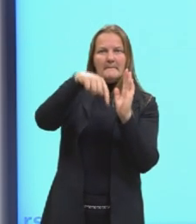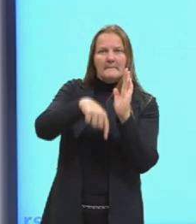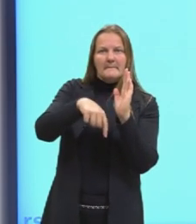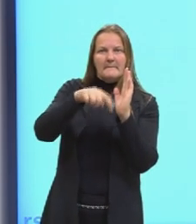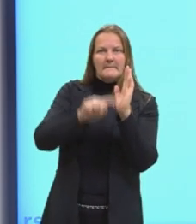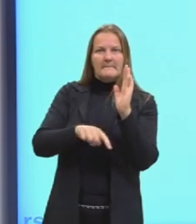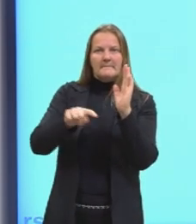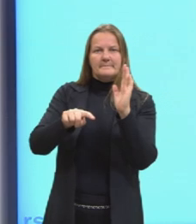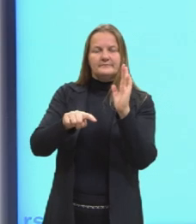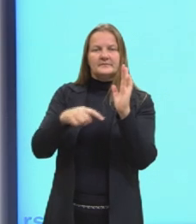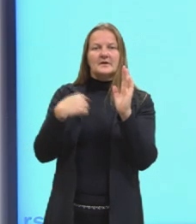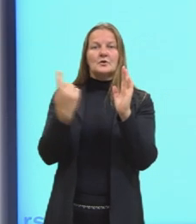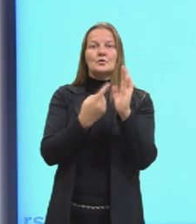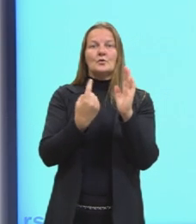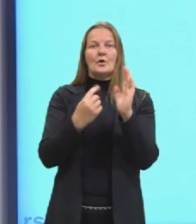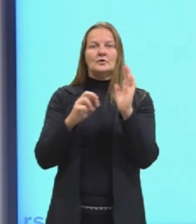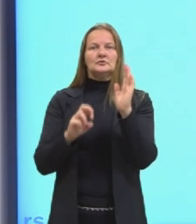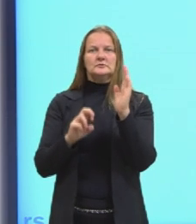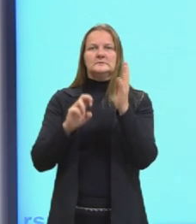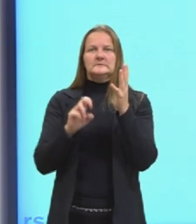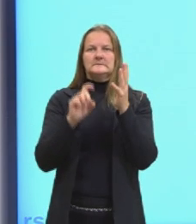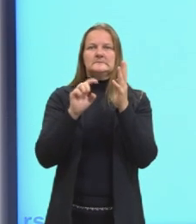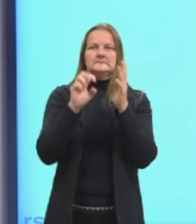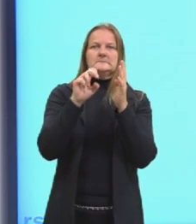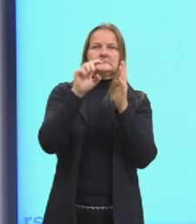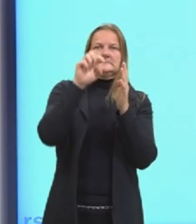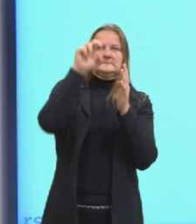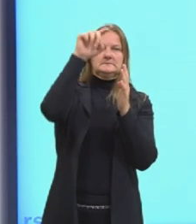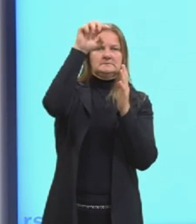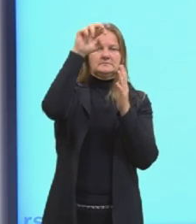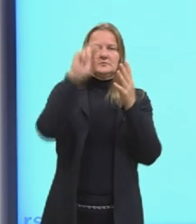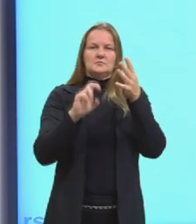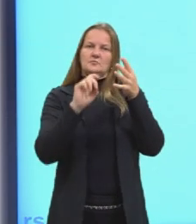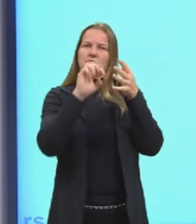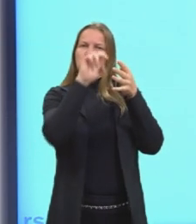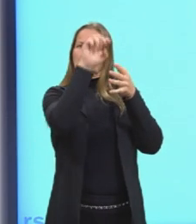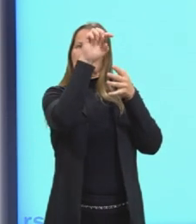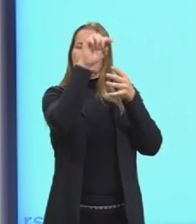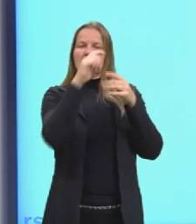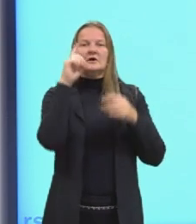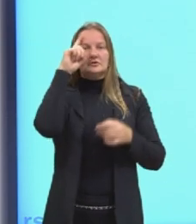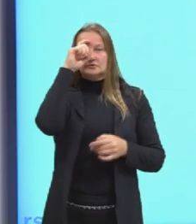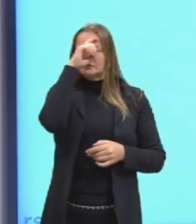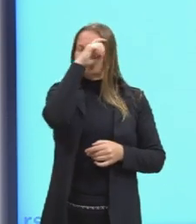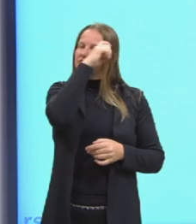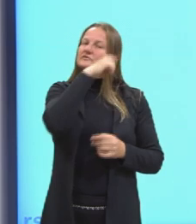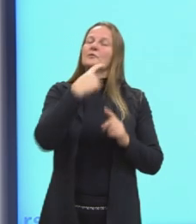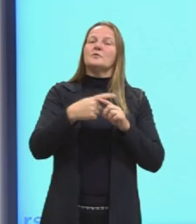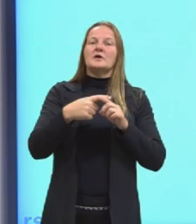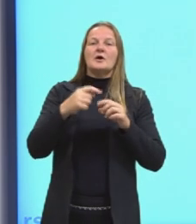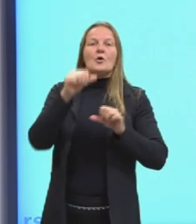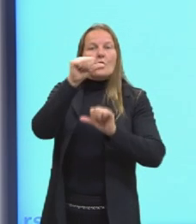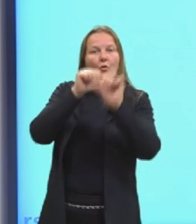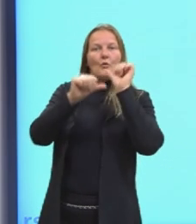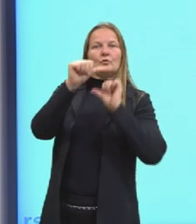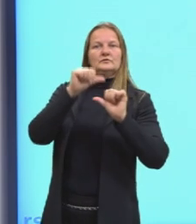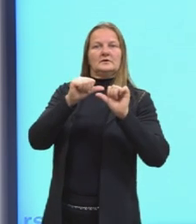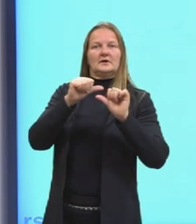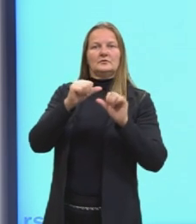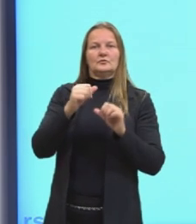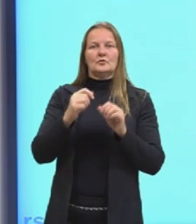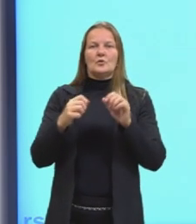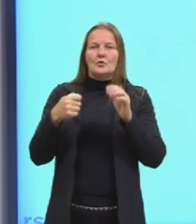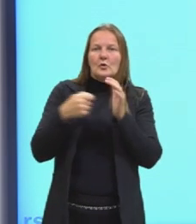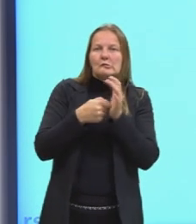né e a gente está subindo então a gente sente essa dificuldade que a gente está de uma certa forma né